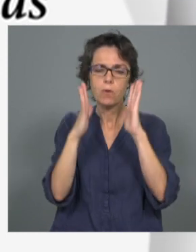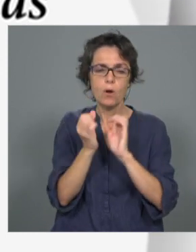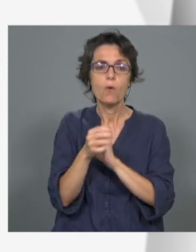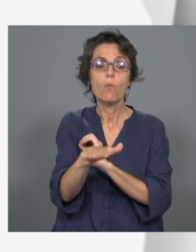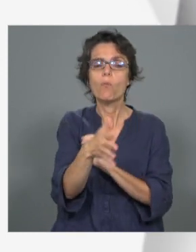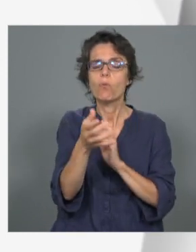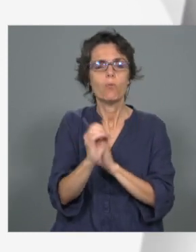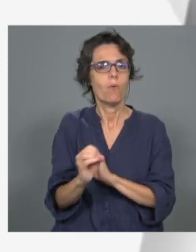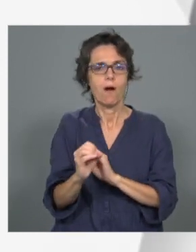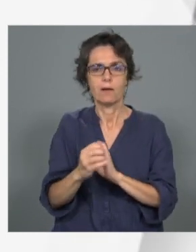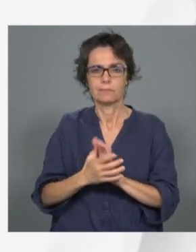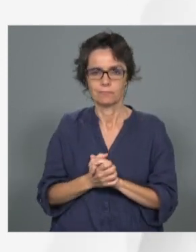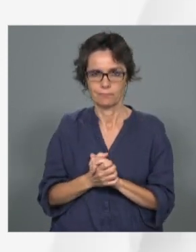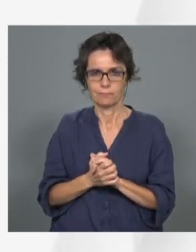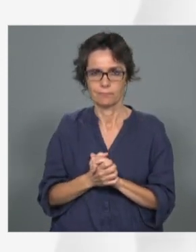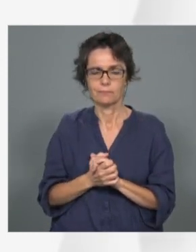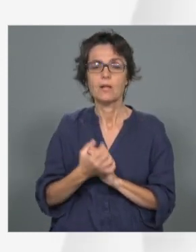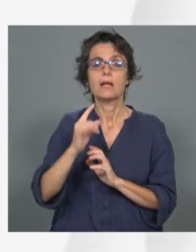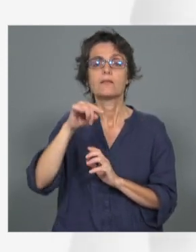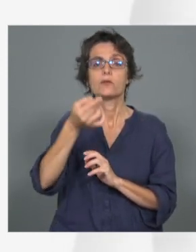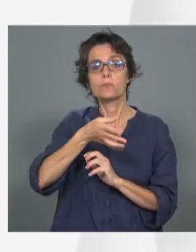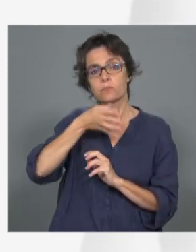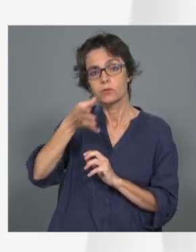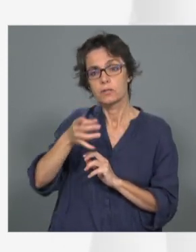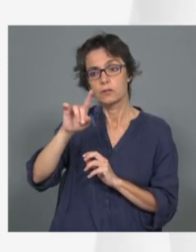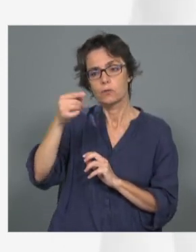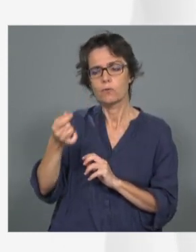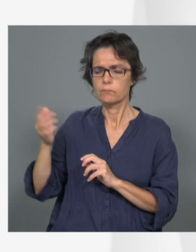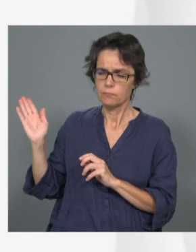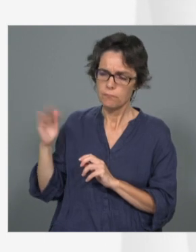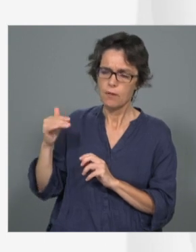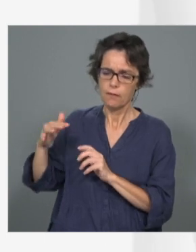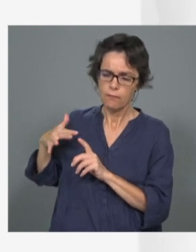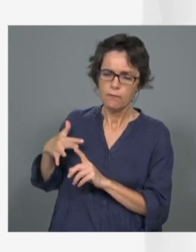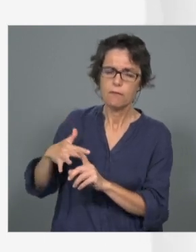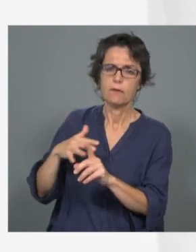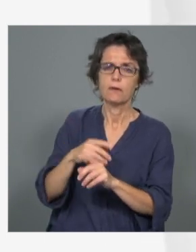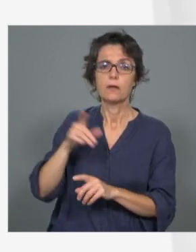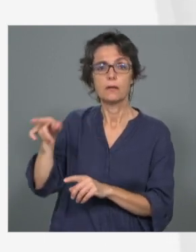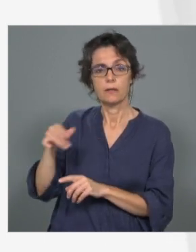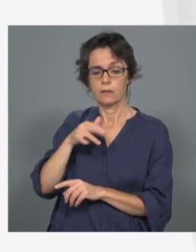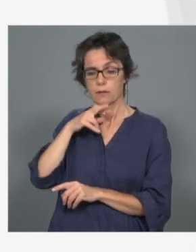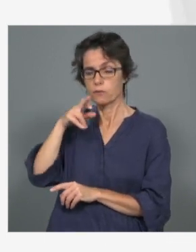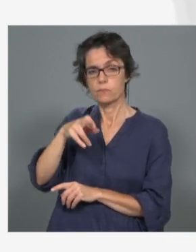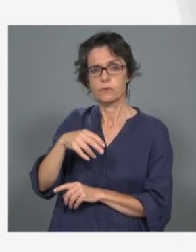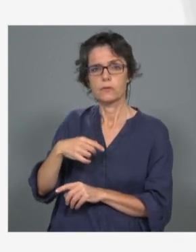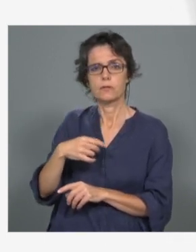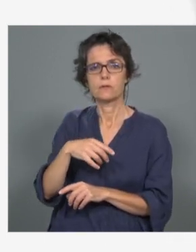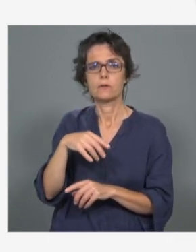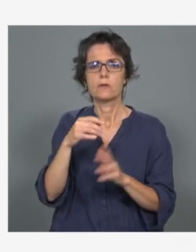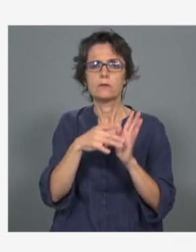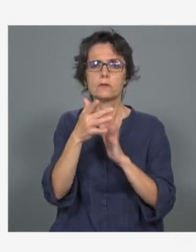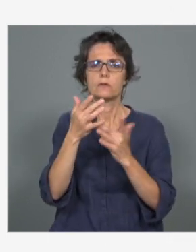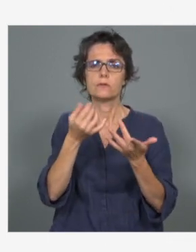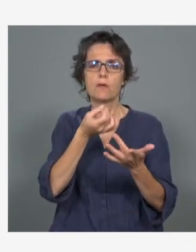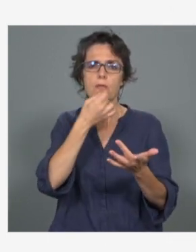cabeça. Depois disse a outro: Segue-me. Ele respondeu: Senhor,